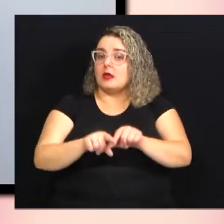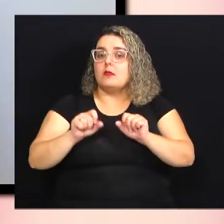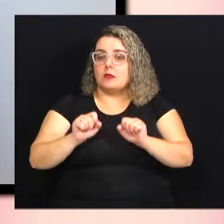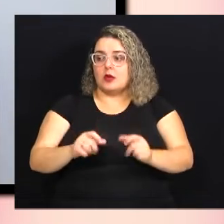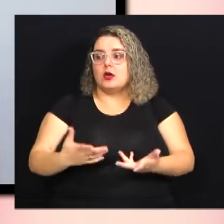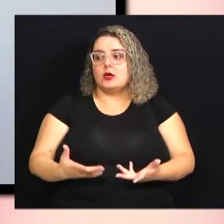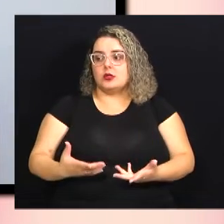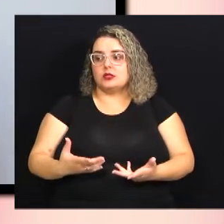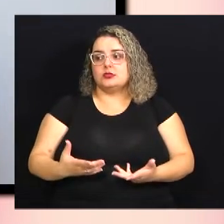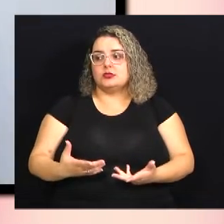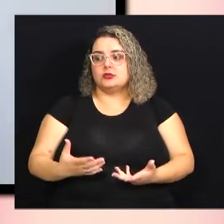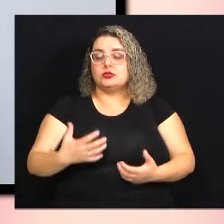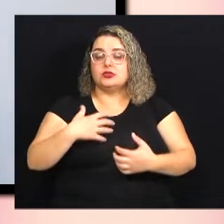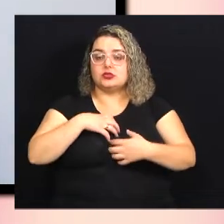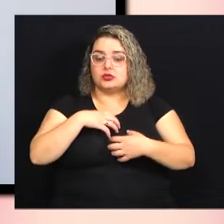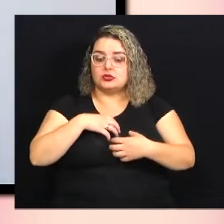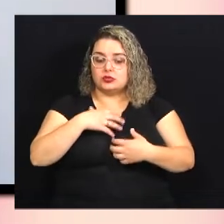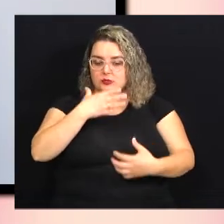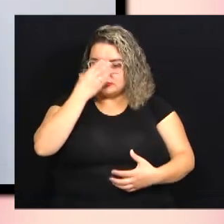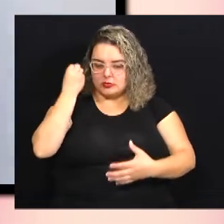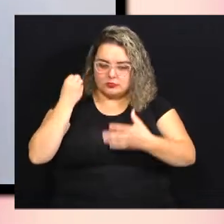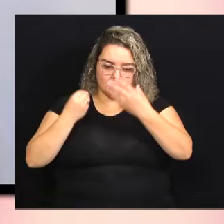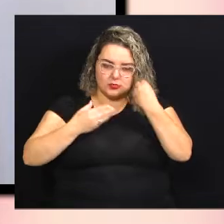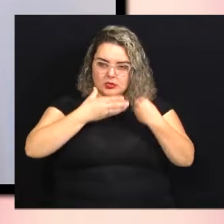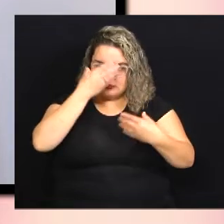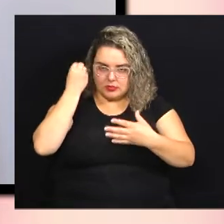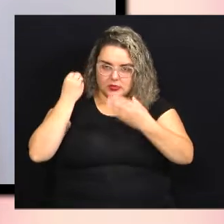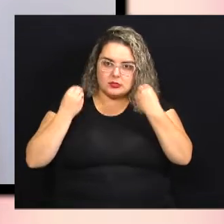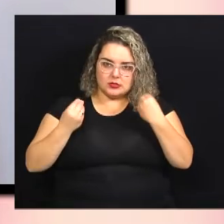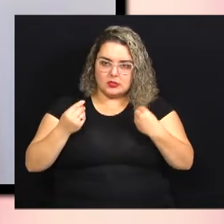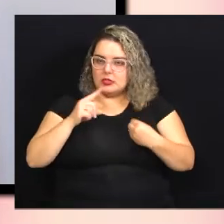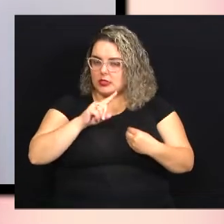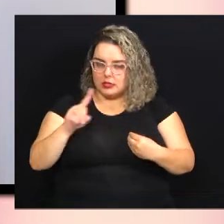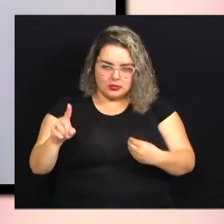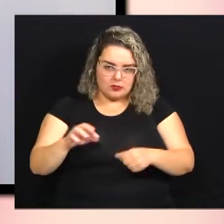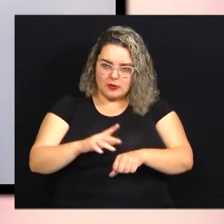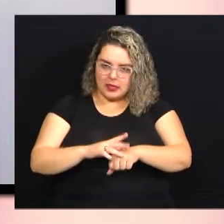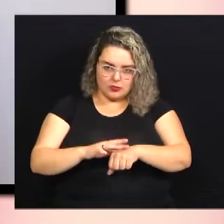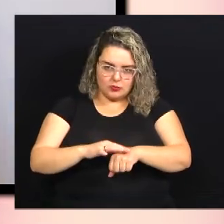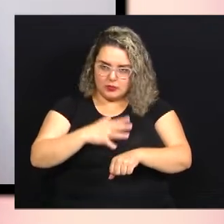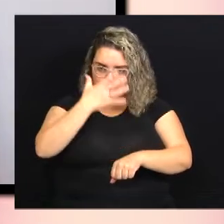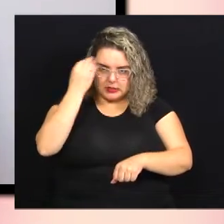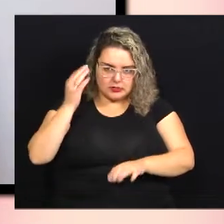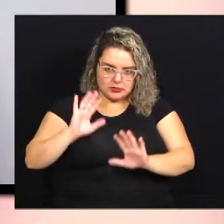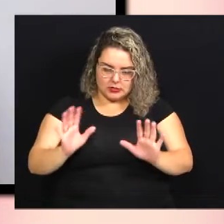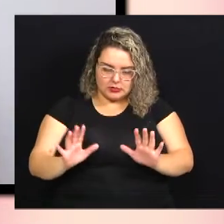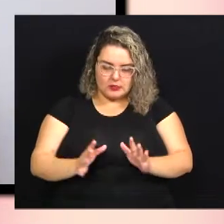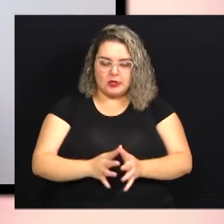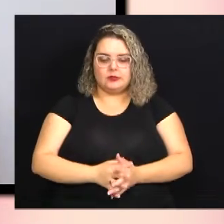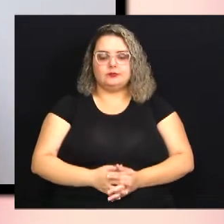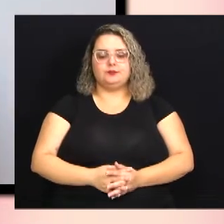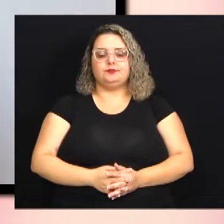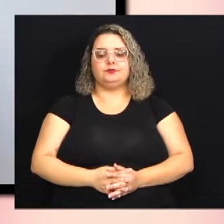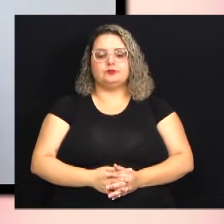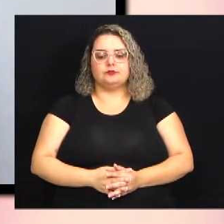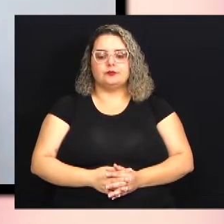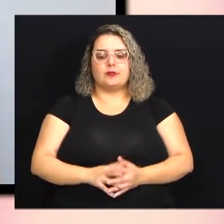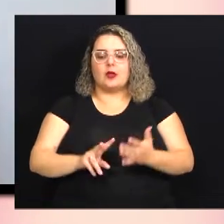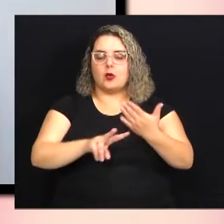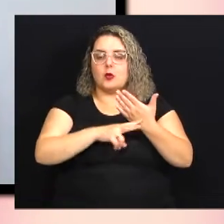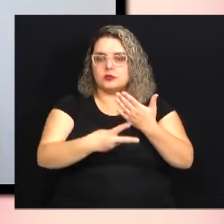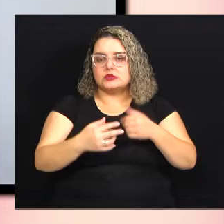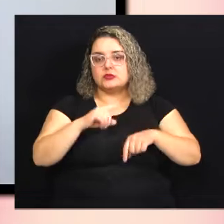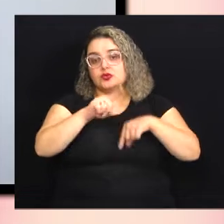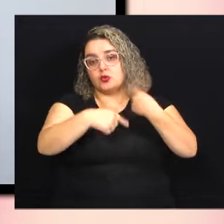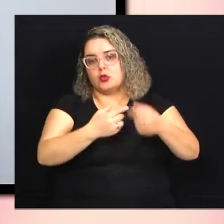dar sintomas de esquecimento e não é Alzheimer, né? Também é importante a gente ver